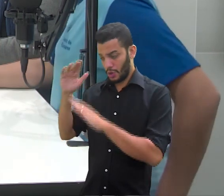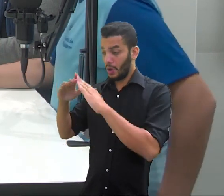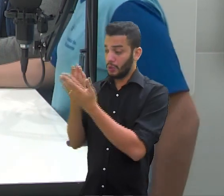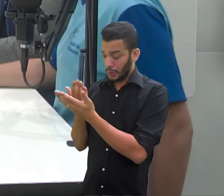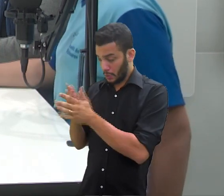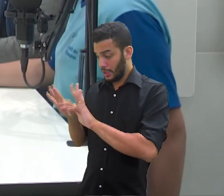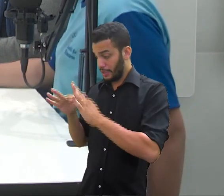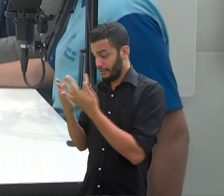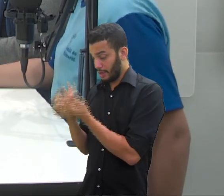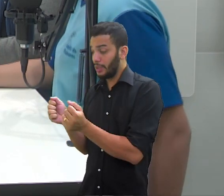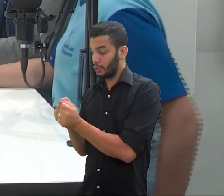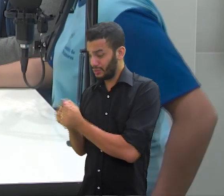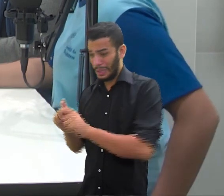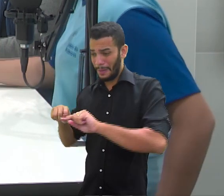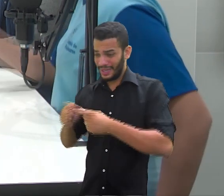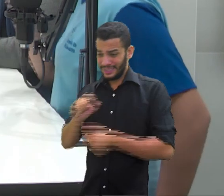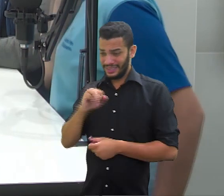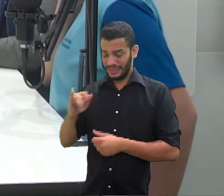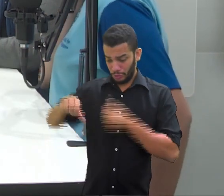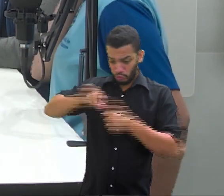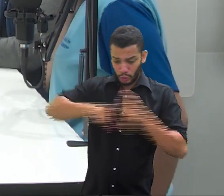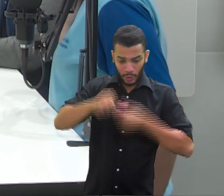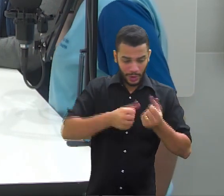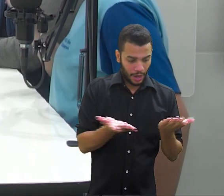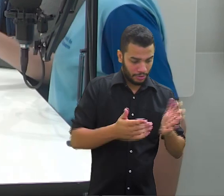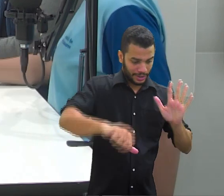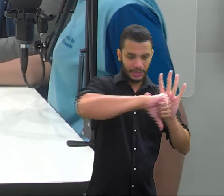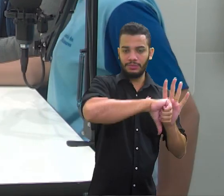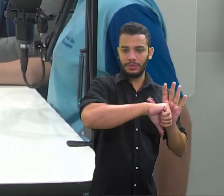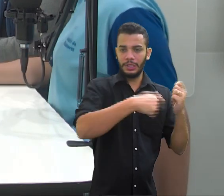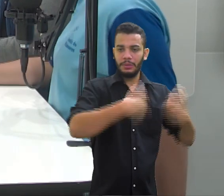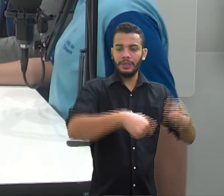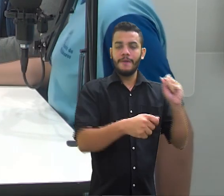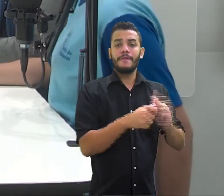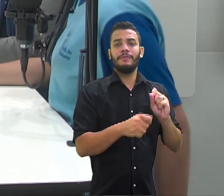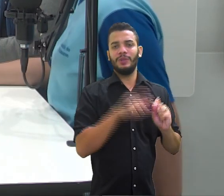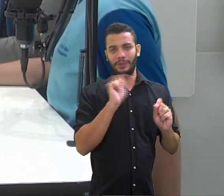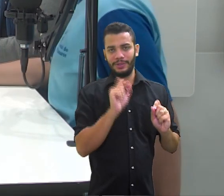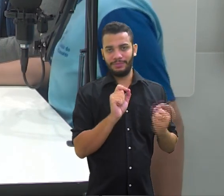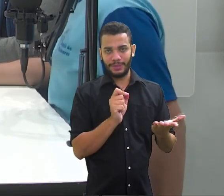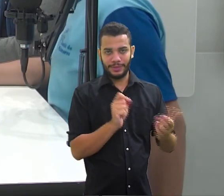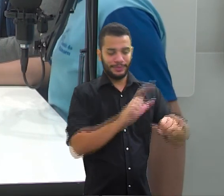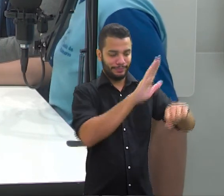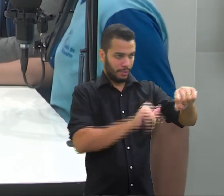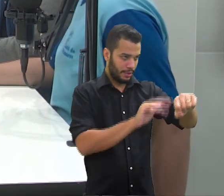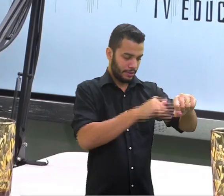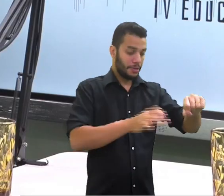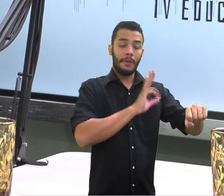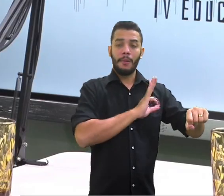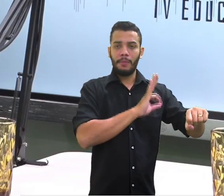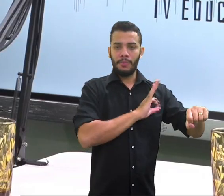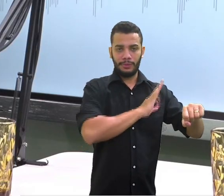de situações. Então, muitas vezes a escola, o adolescente comete um crime, uma destruição de patrimônio público, que a gente chama de